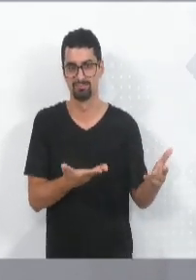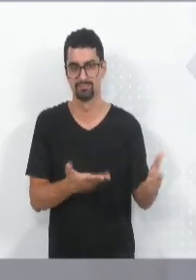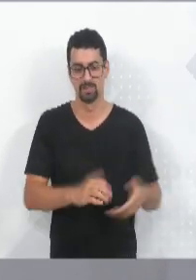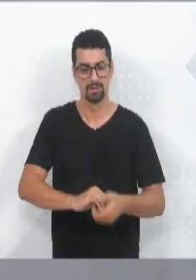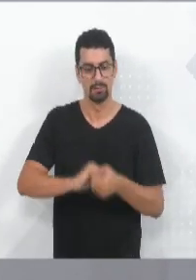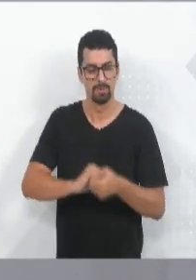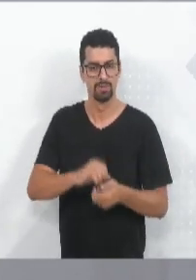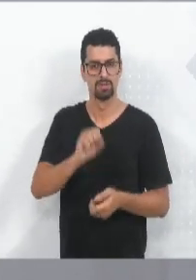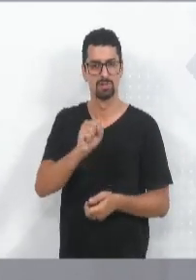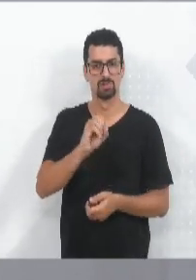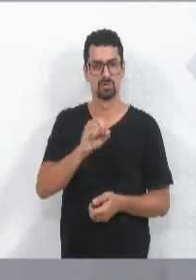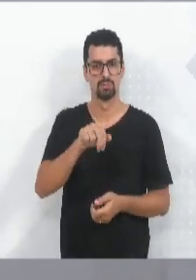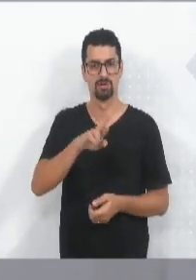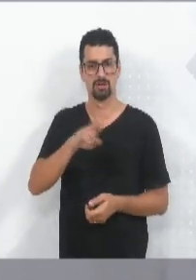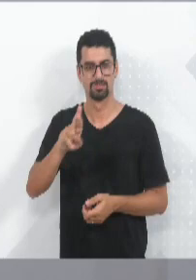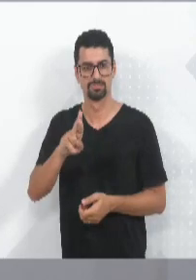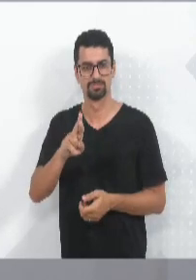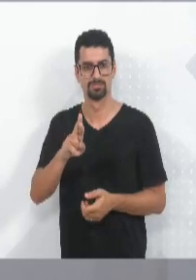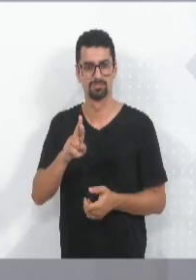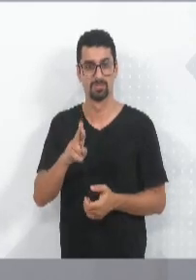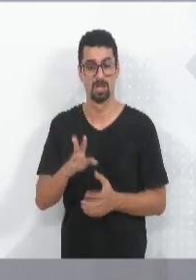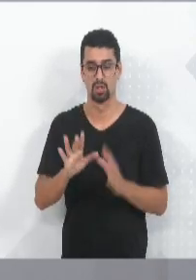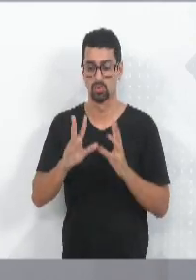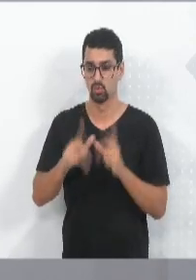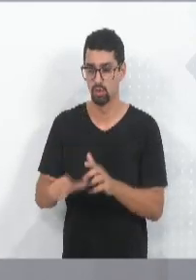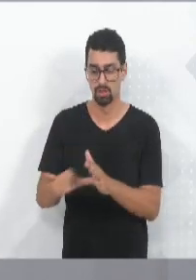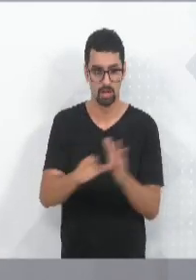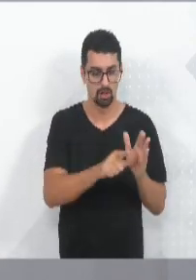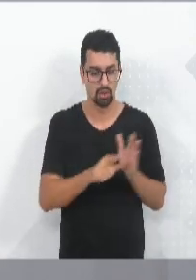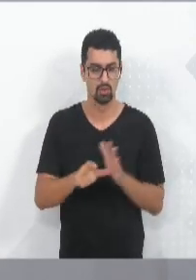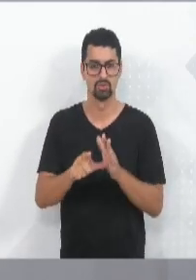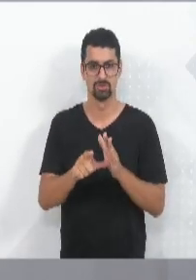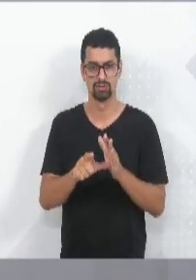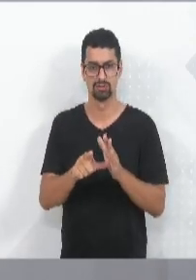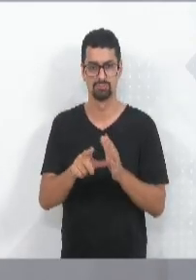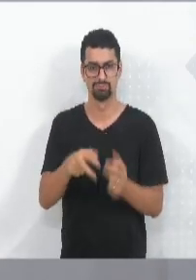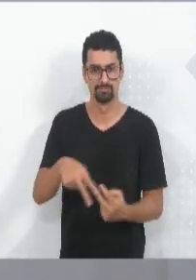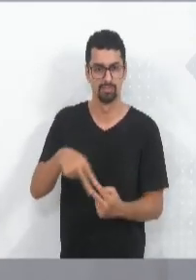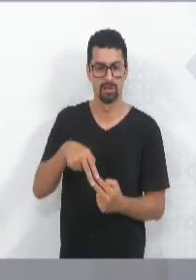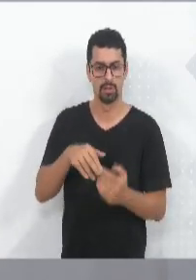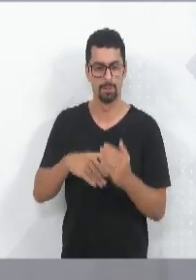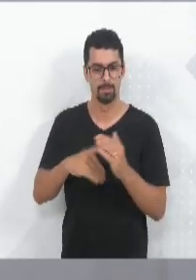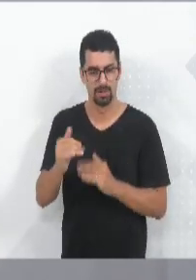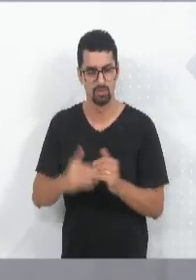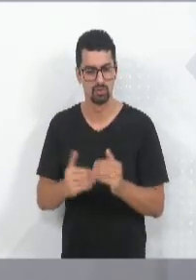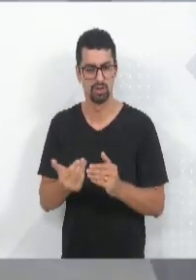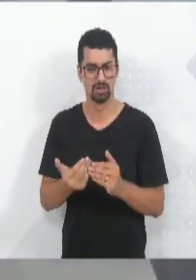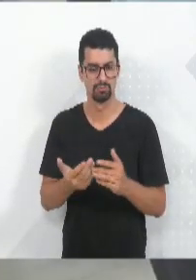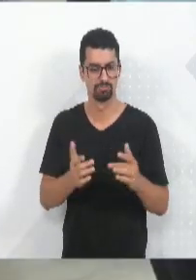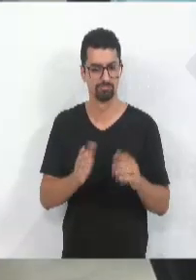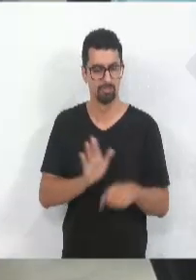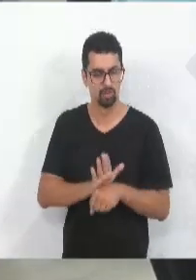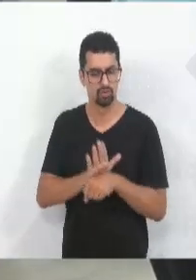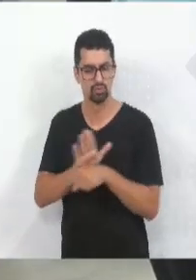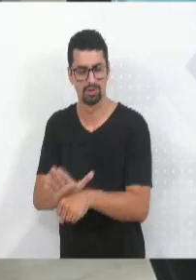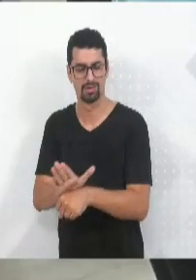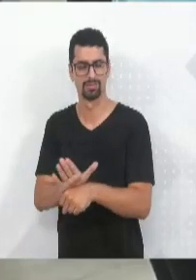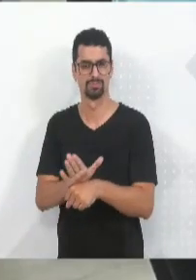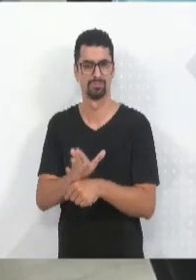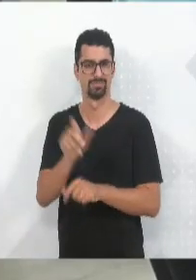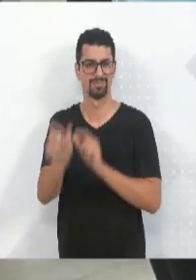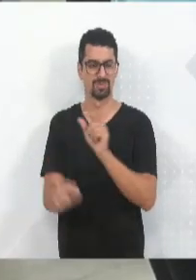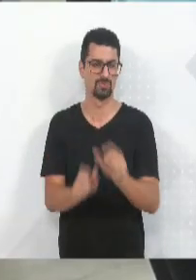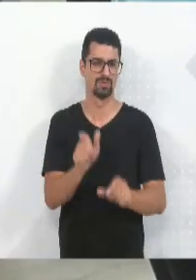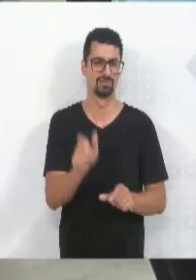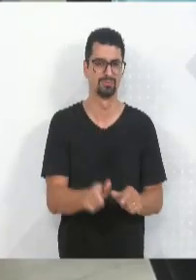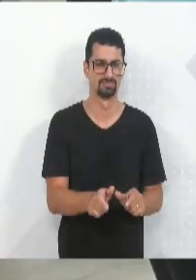Vale europeu parabéns a todas as lojas maçônicas pela prática da virtude que estamos há tanto